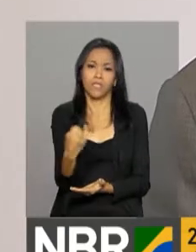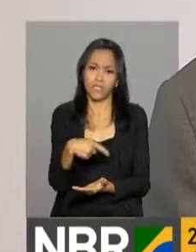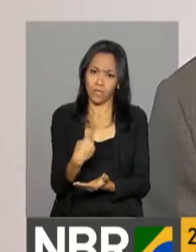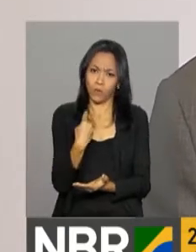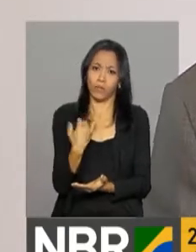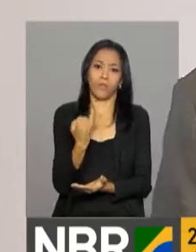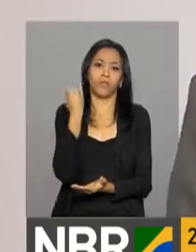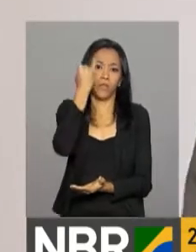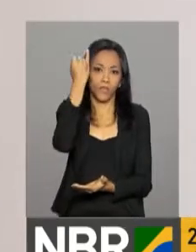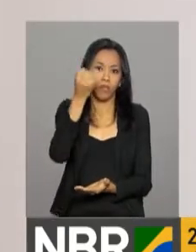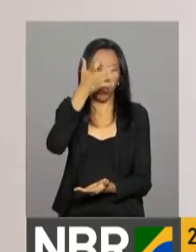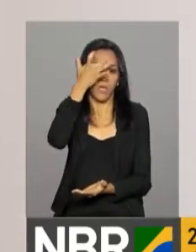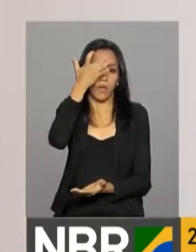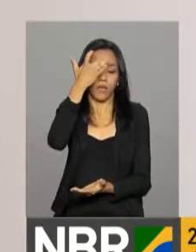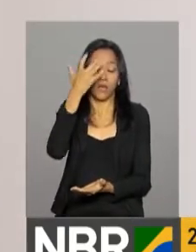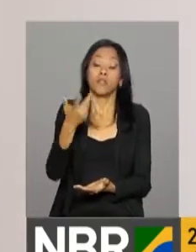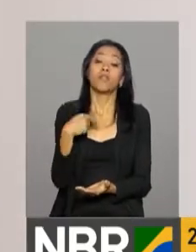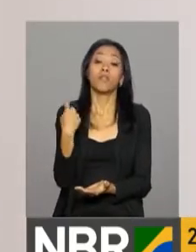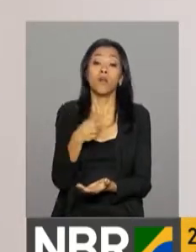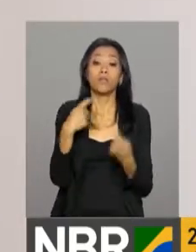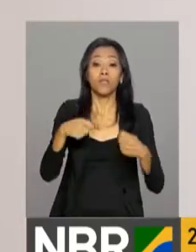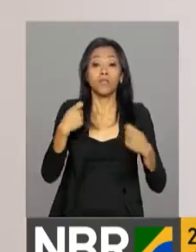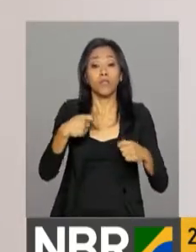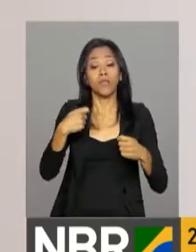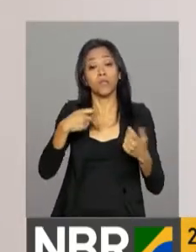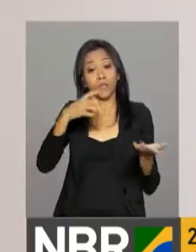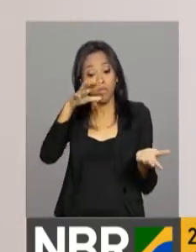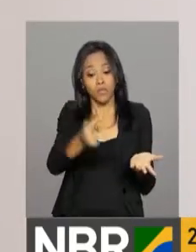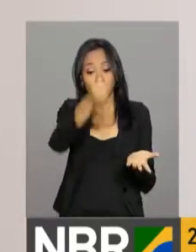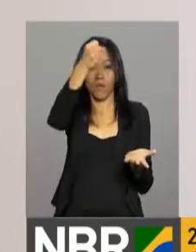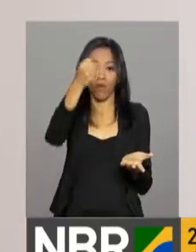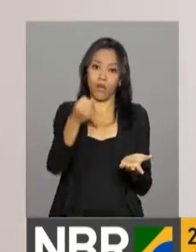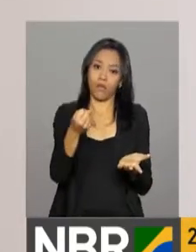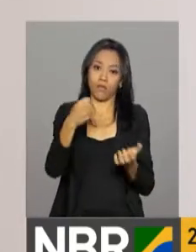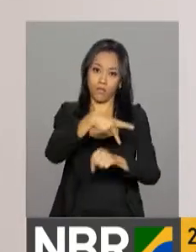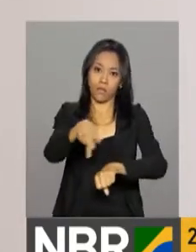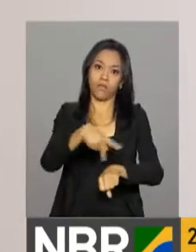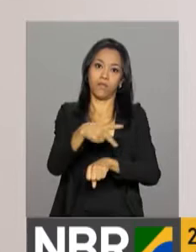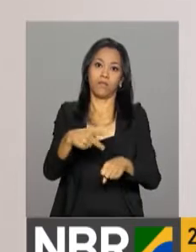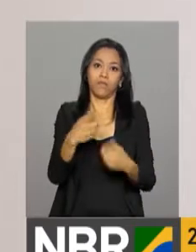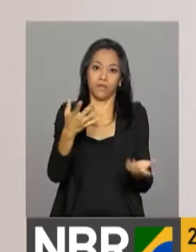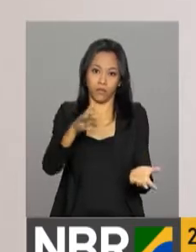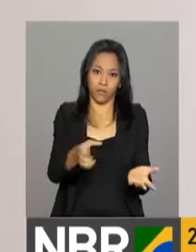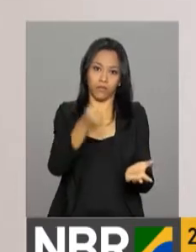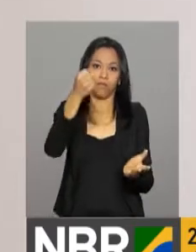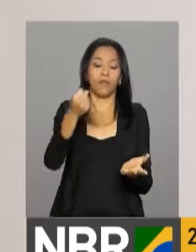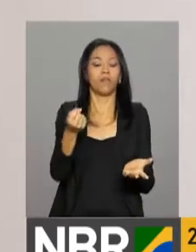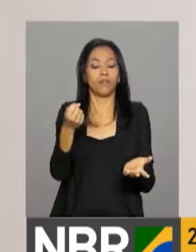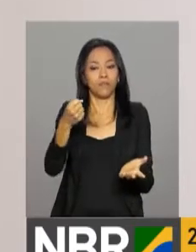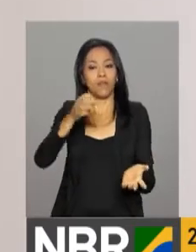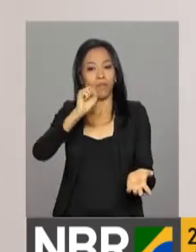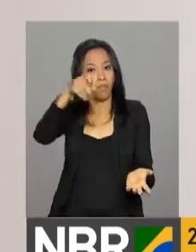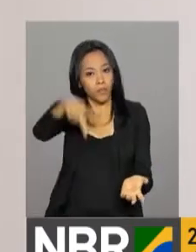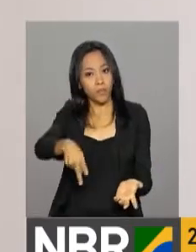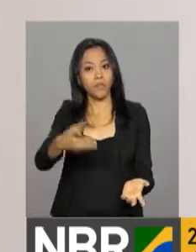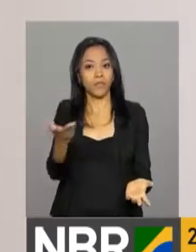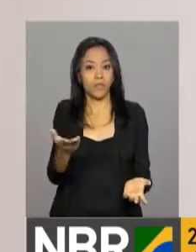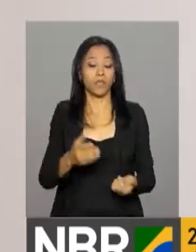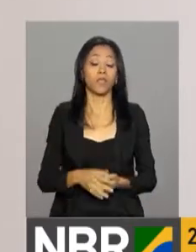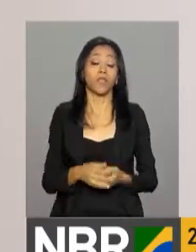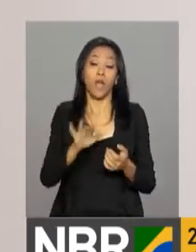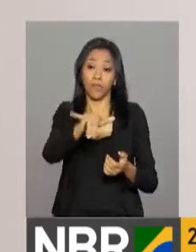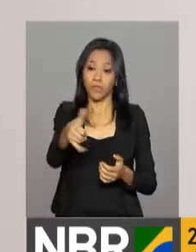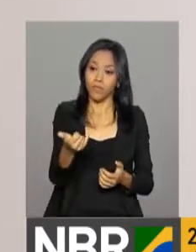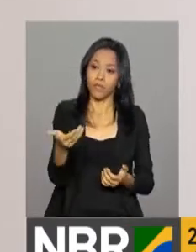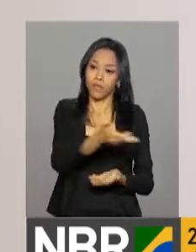então é salvar a presidência nosso país é salvar o país salvar o brasil né eu quero aproveitar a presença dos nossos